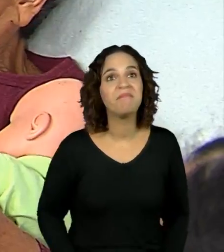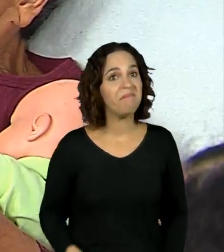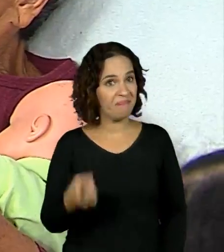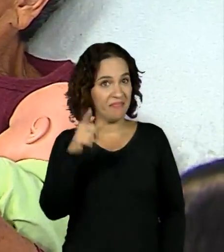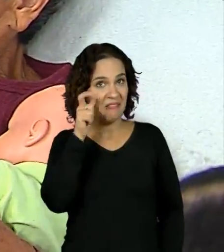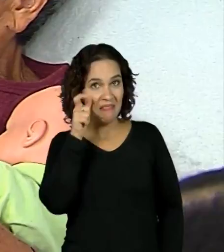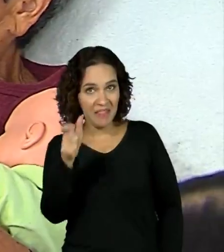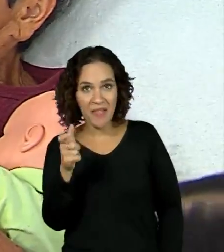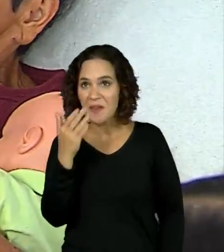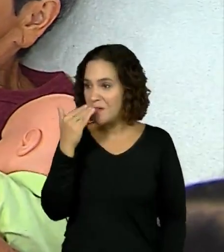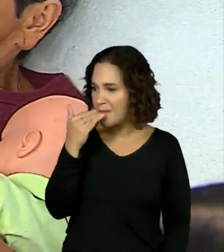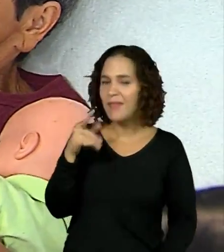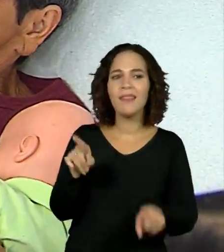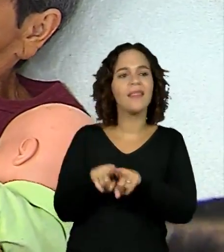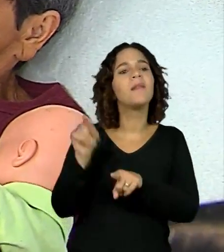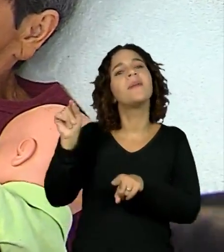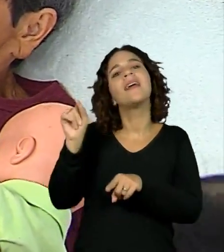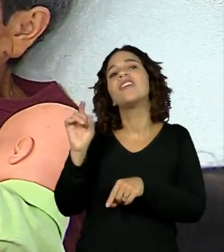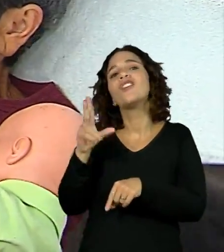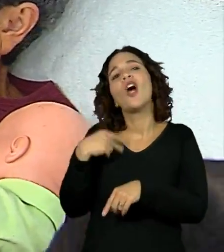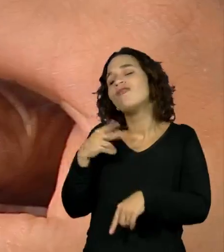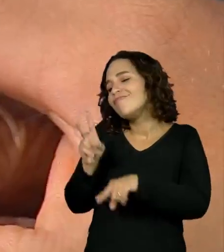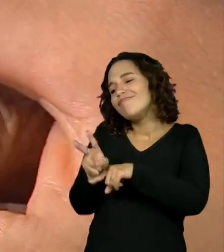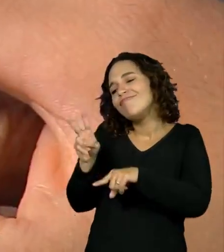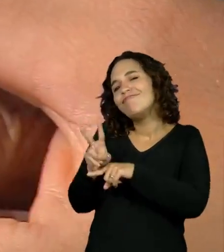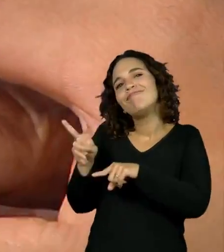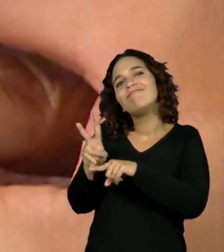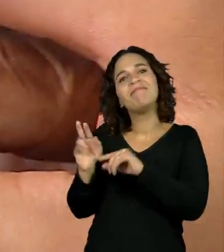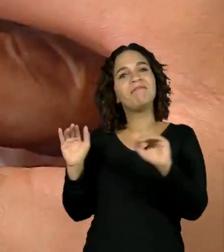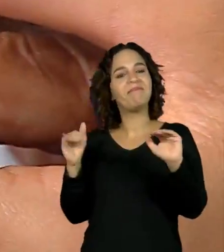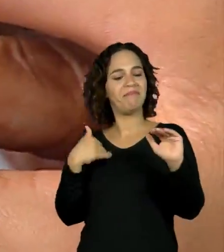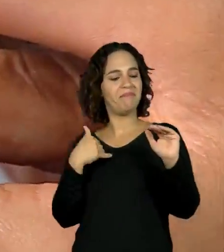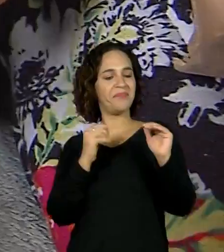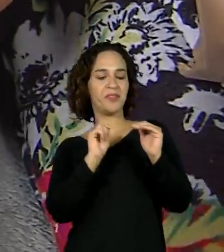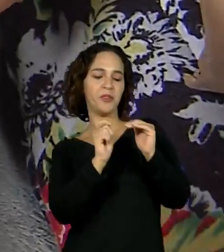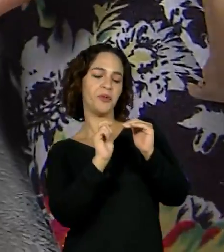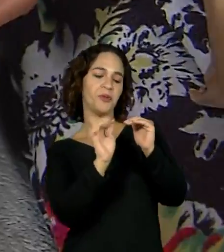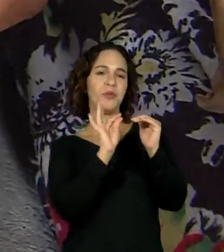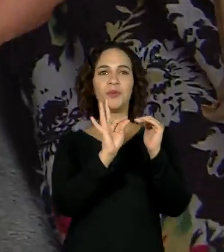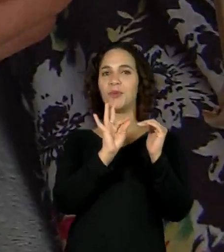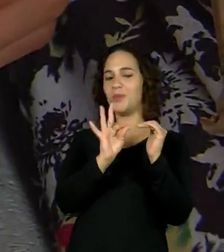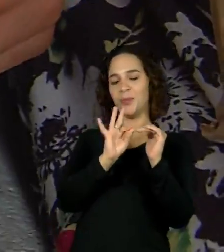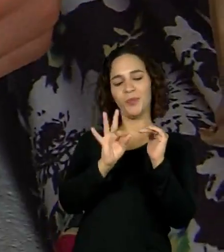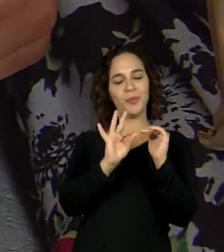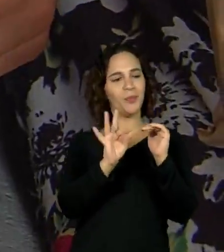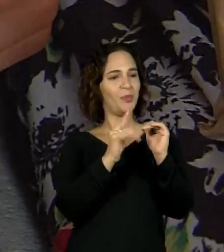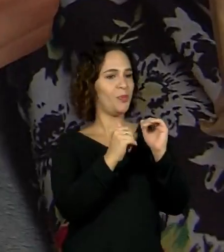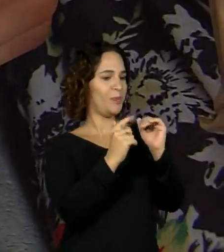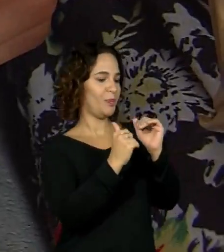na comida, tinha quem só quisesse renovar o visual.